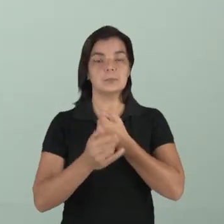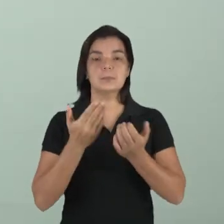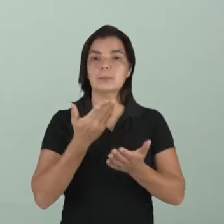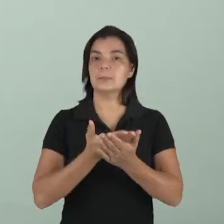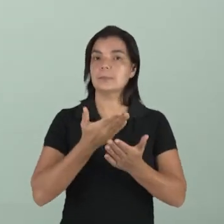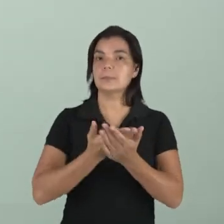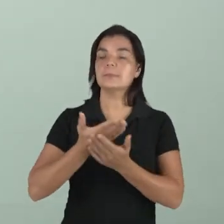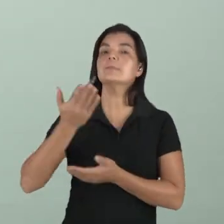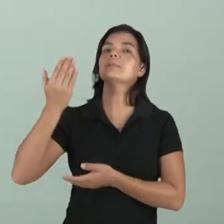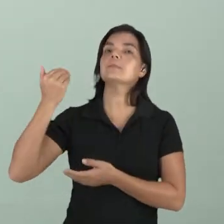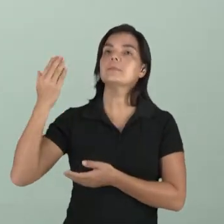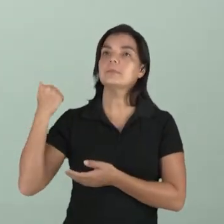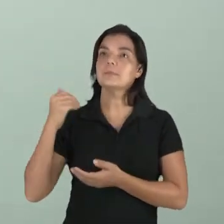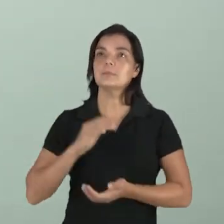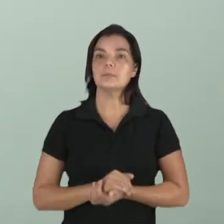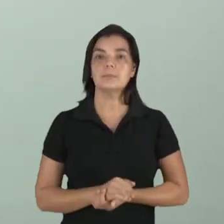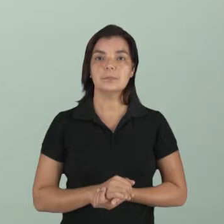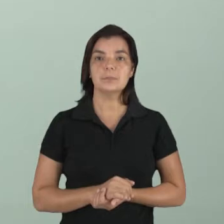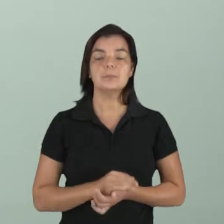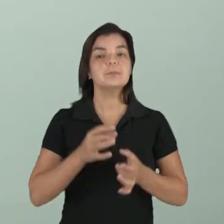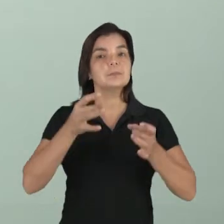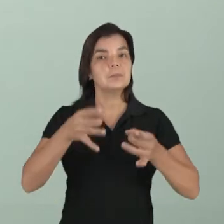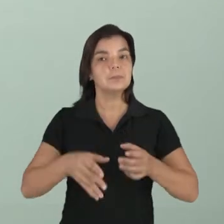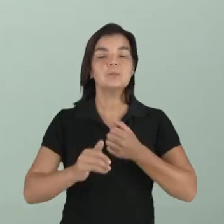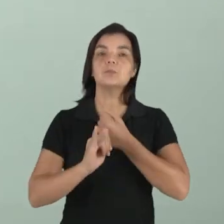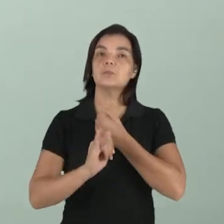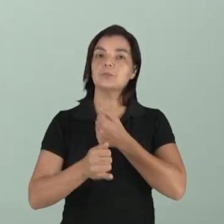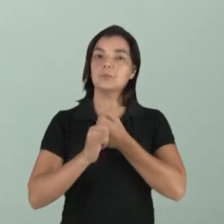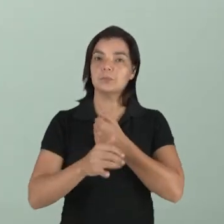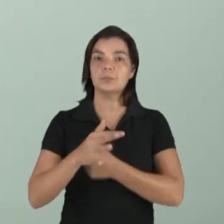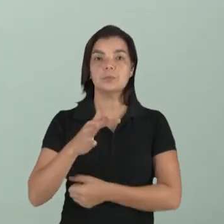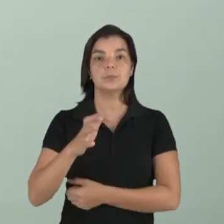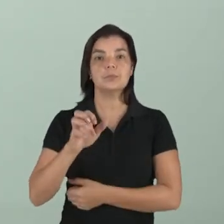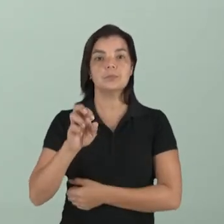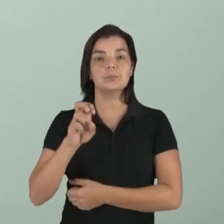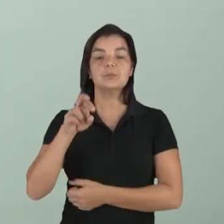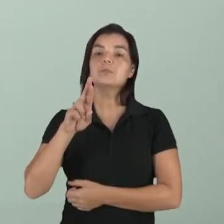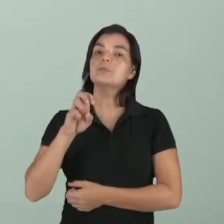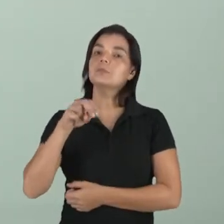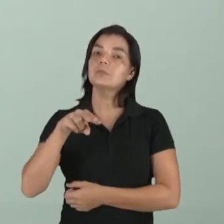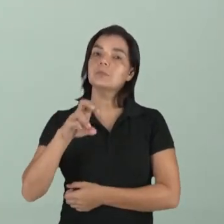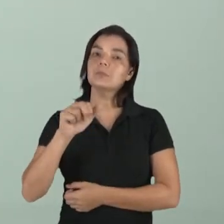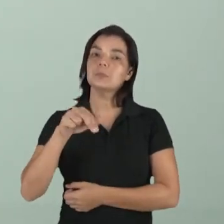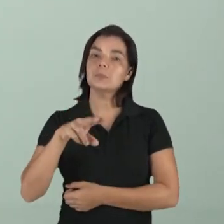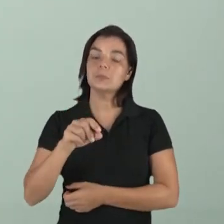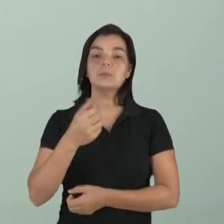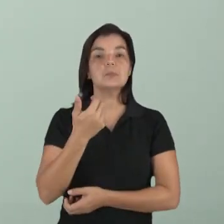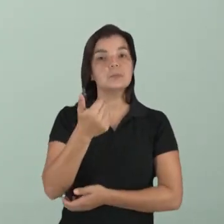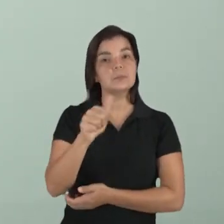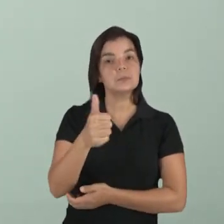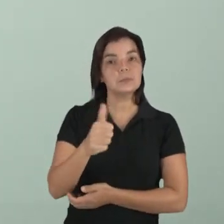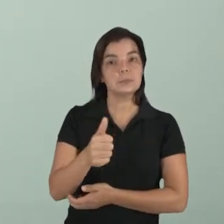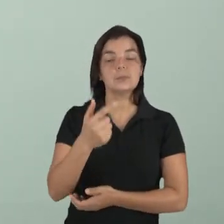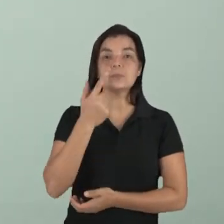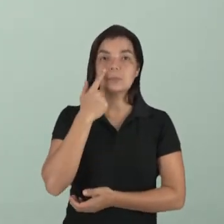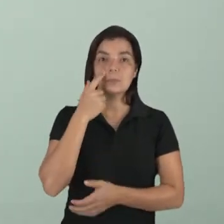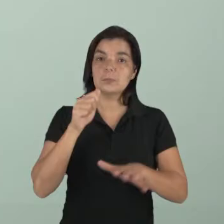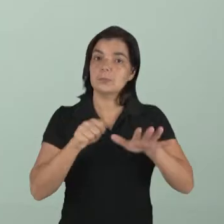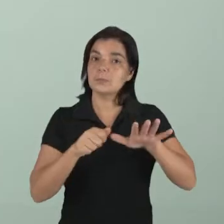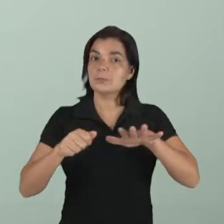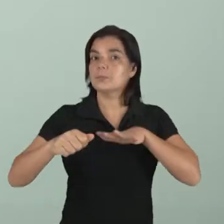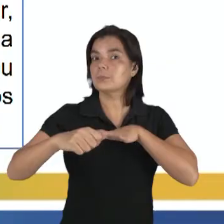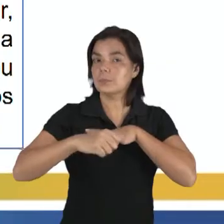aula passada, a última crônica do Fernando Sabino, para a gente analisar e ver um pouquinho do enredo.